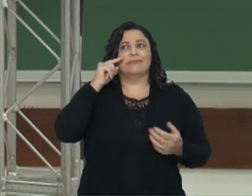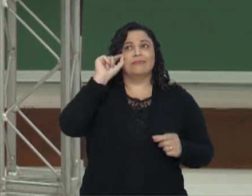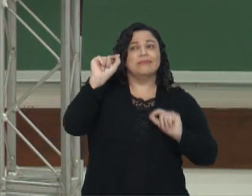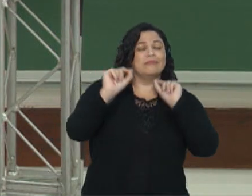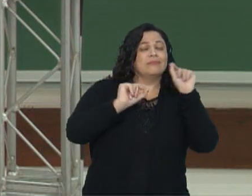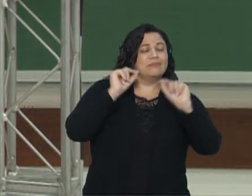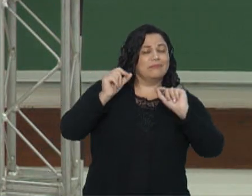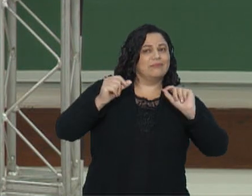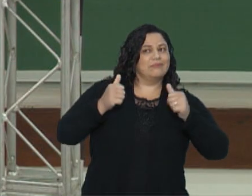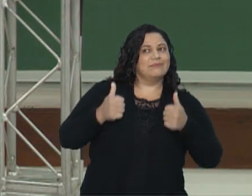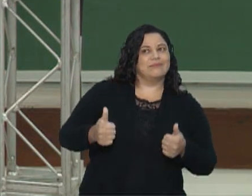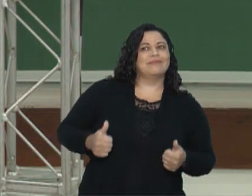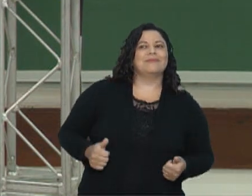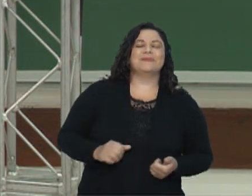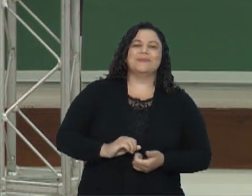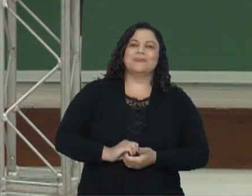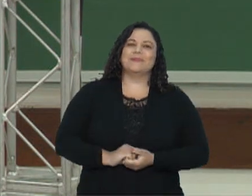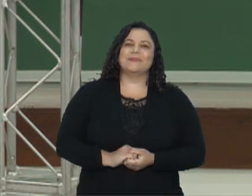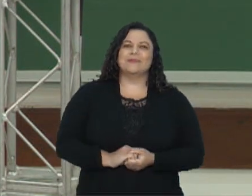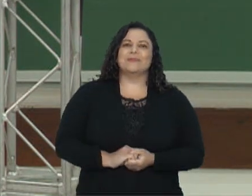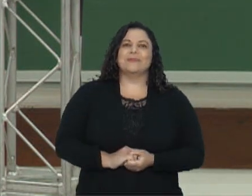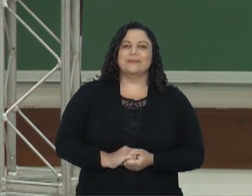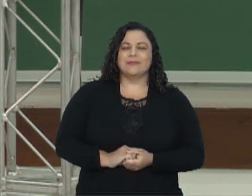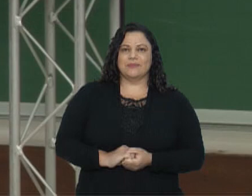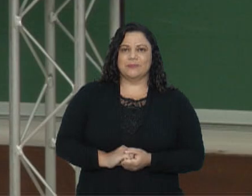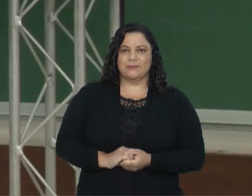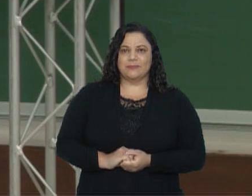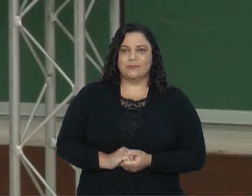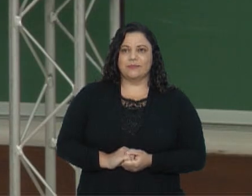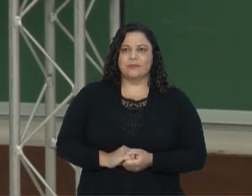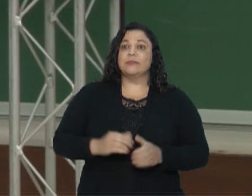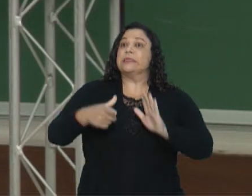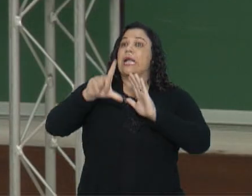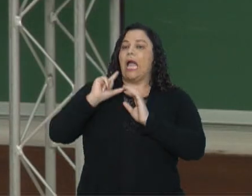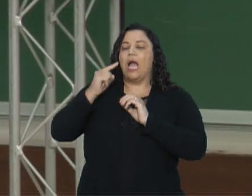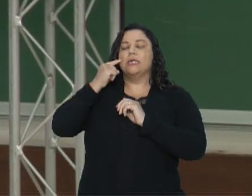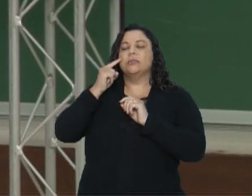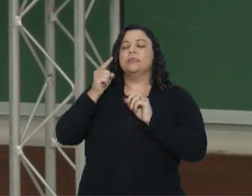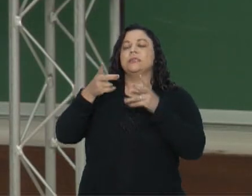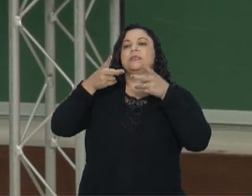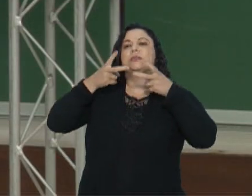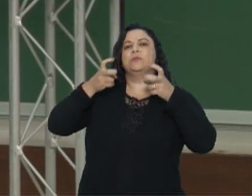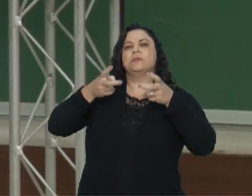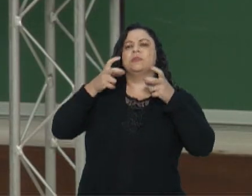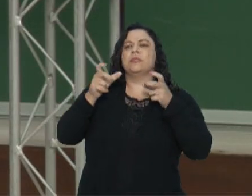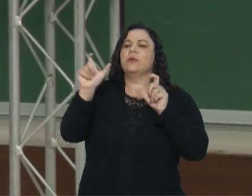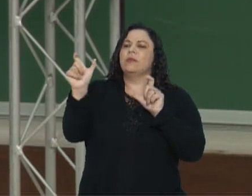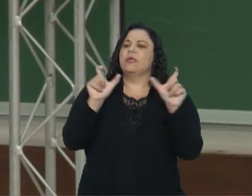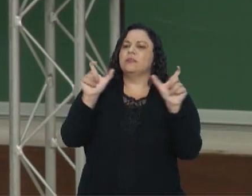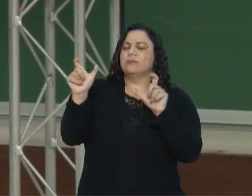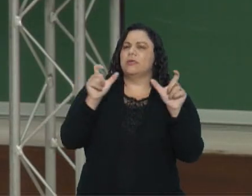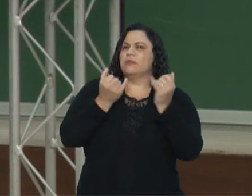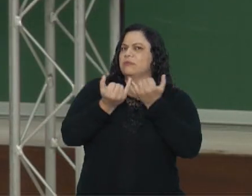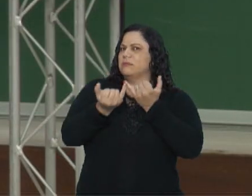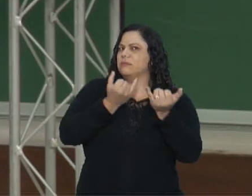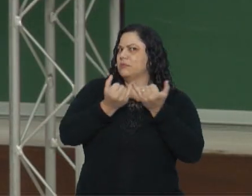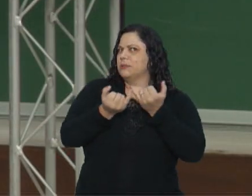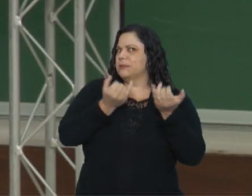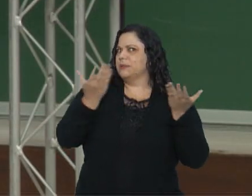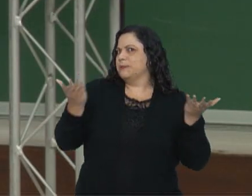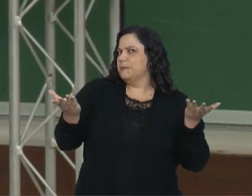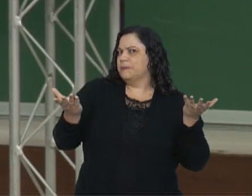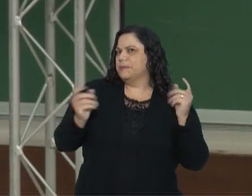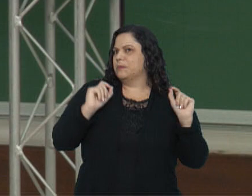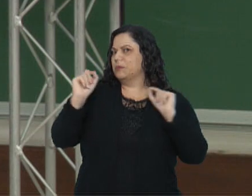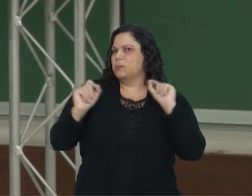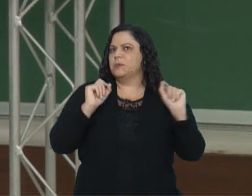correção. Perfeito? Então, antes de efetivamente nós observarmos aqui o que as palavras têm em comum, o professor traz